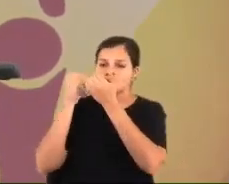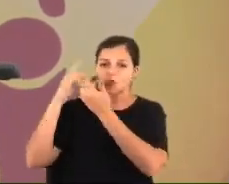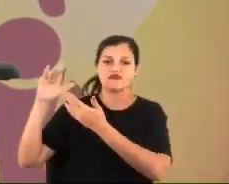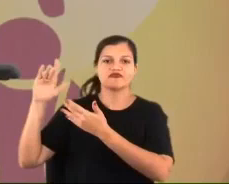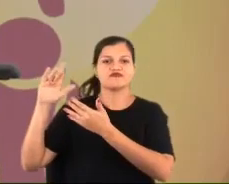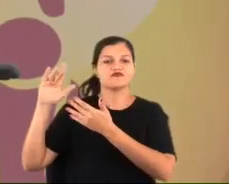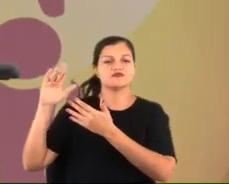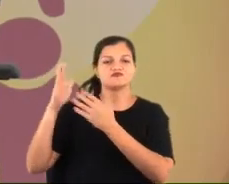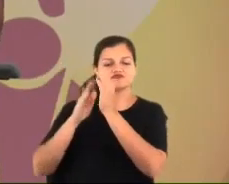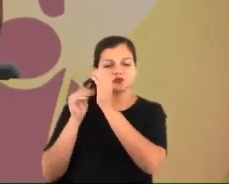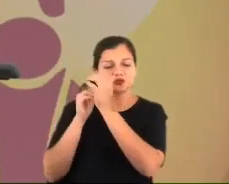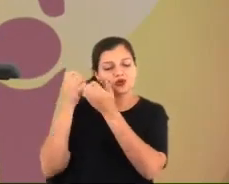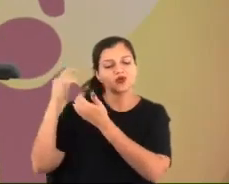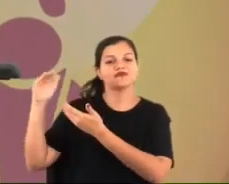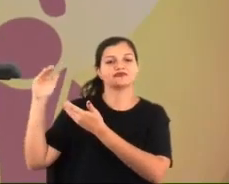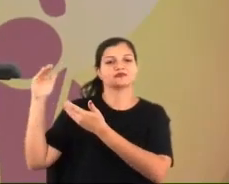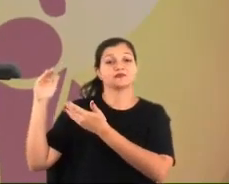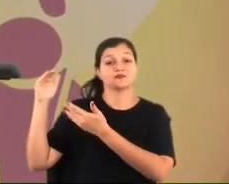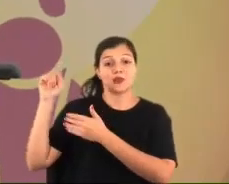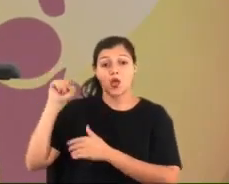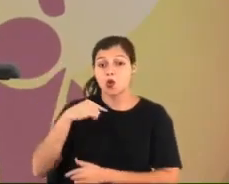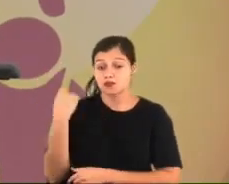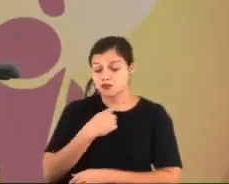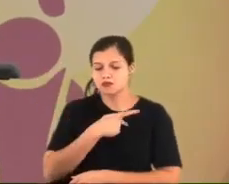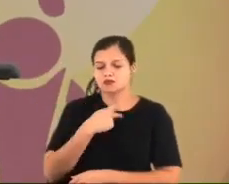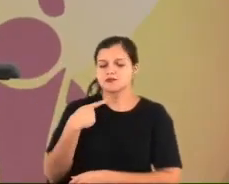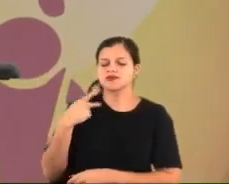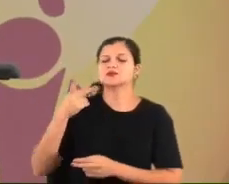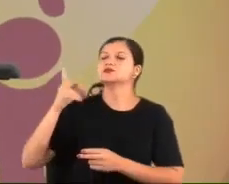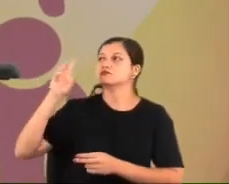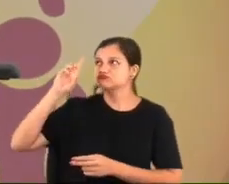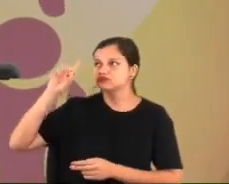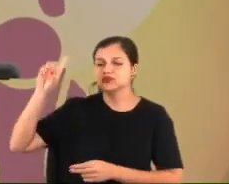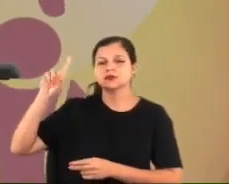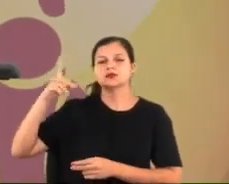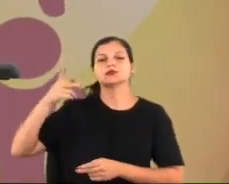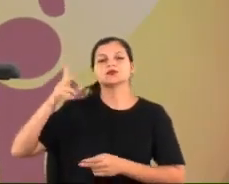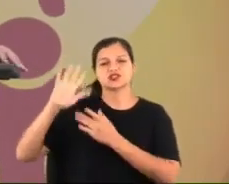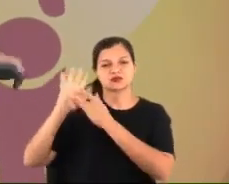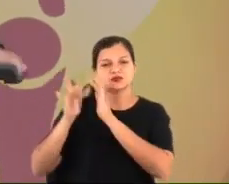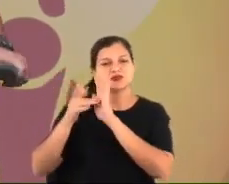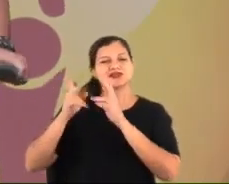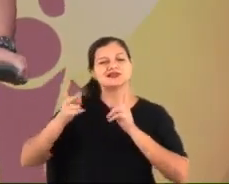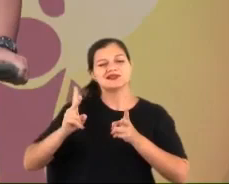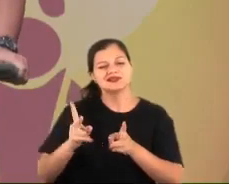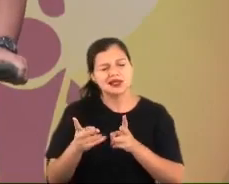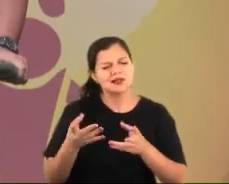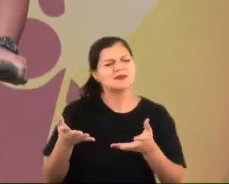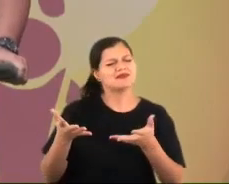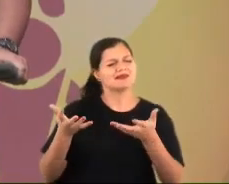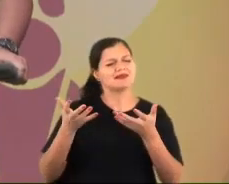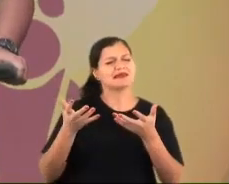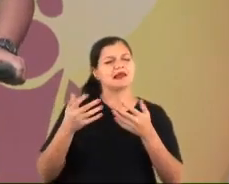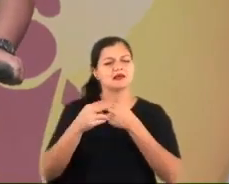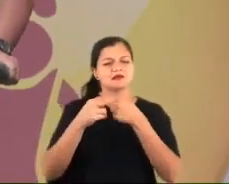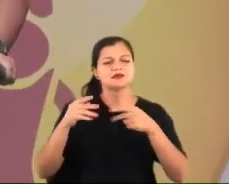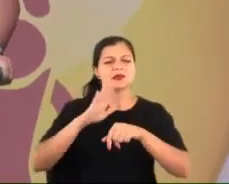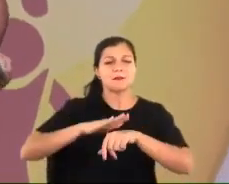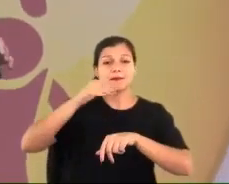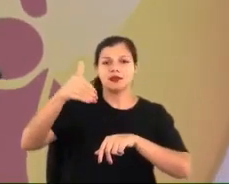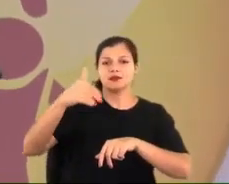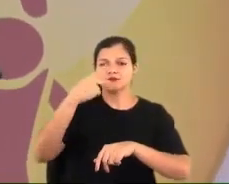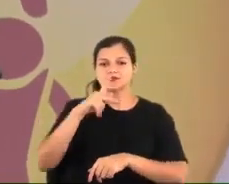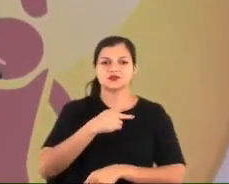nosso pastor sempre quer o melhor para os seus filhos. Ele quer que nós descansemos em verdes pastos.